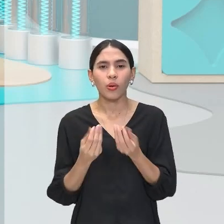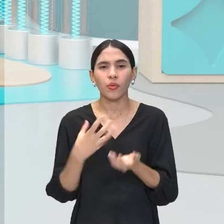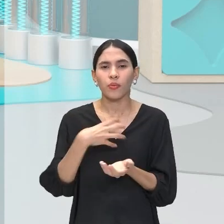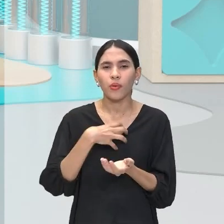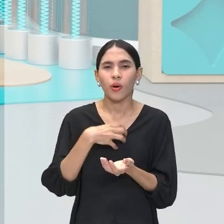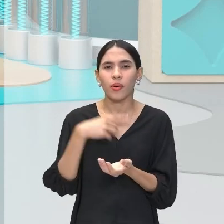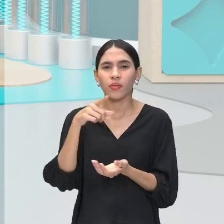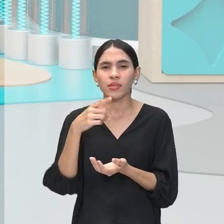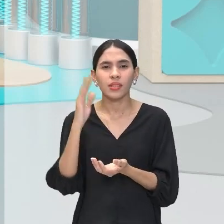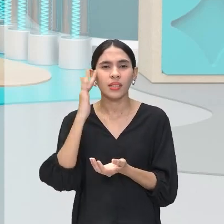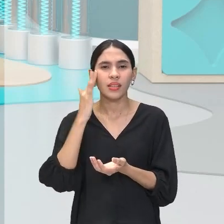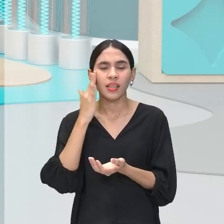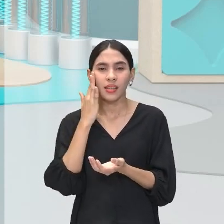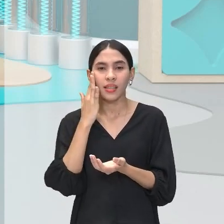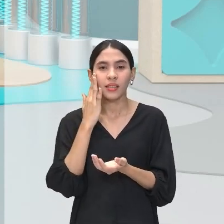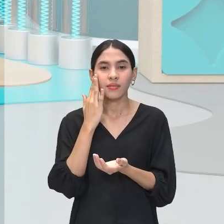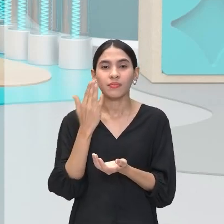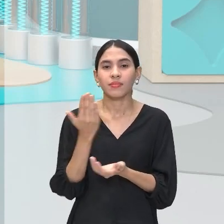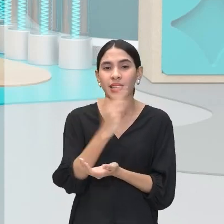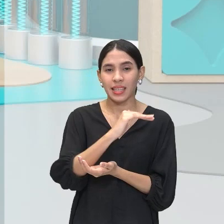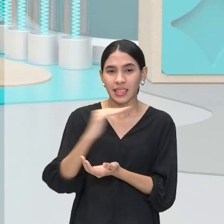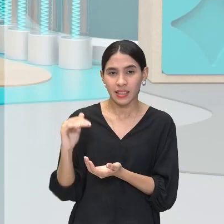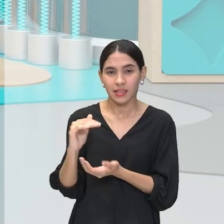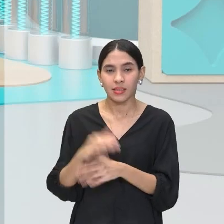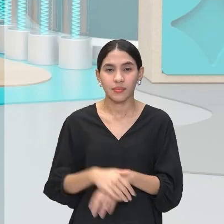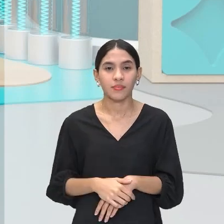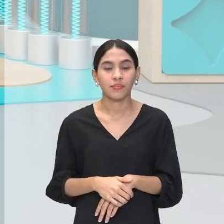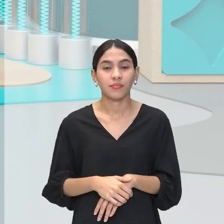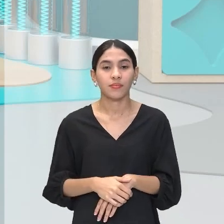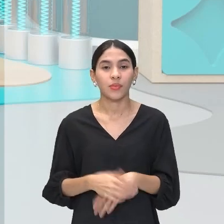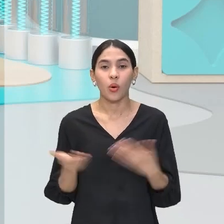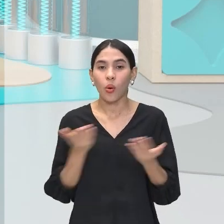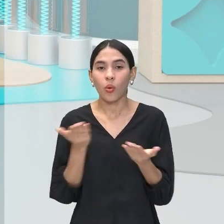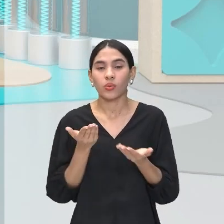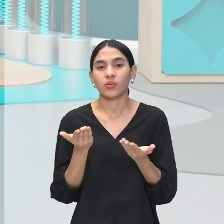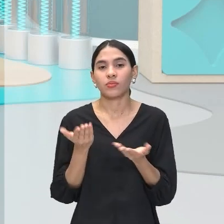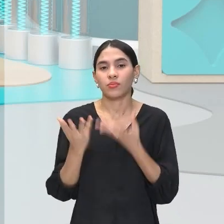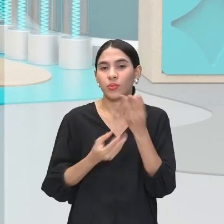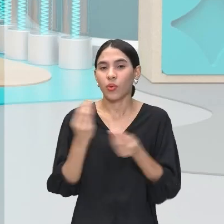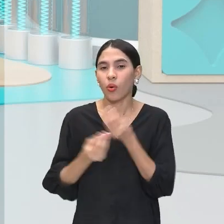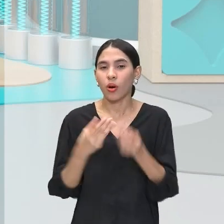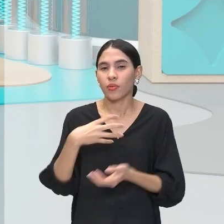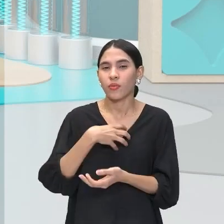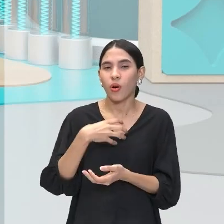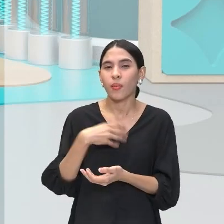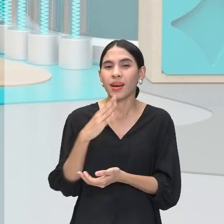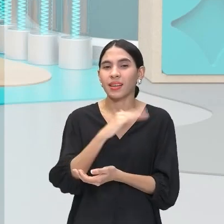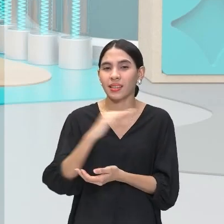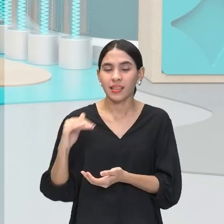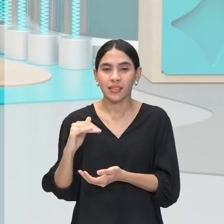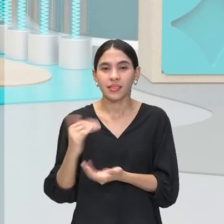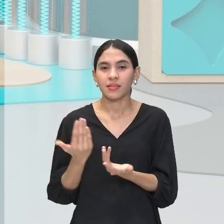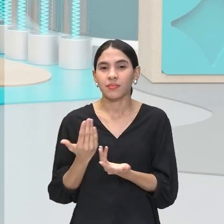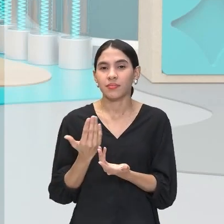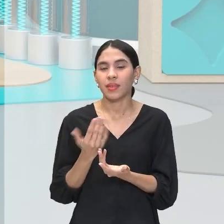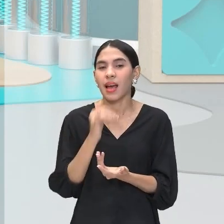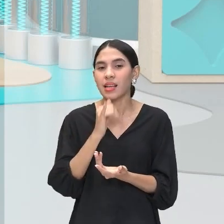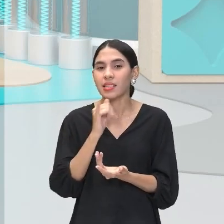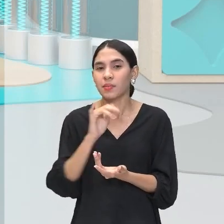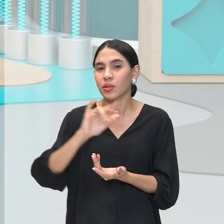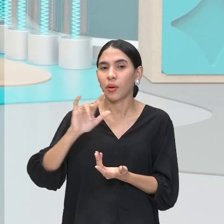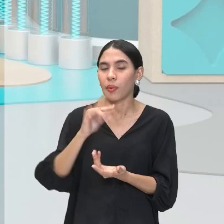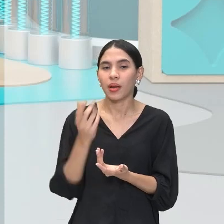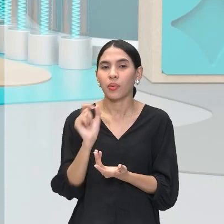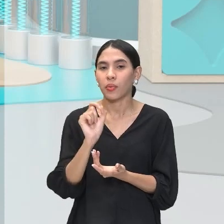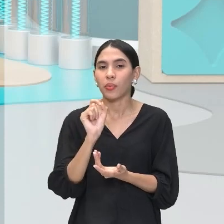criança? O atual entendimento sobre o que significa ser uma criança não é algo que